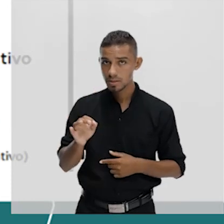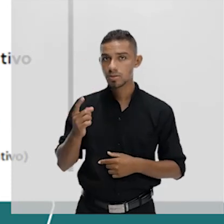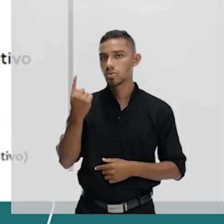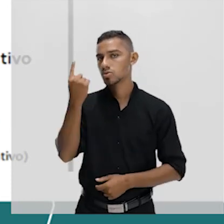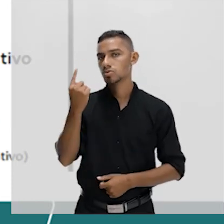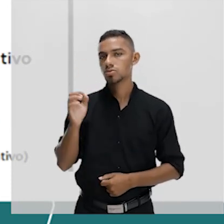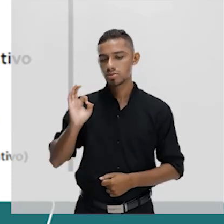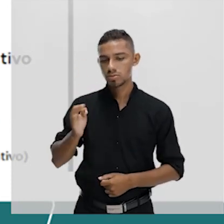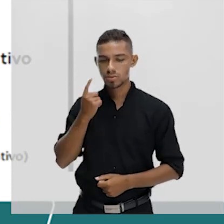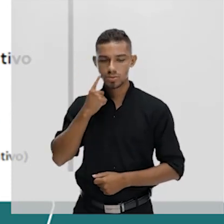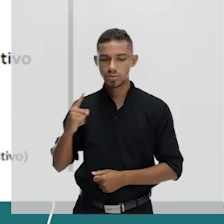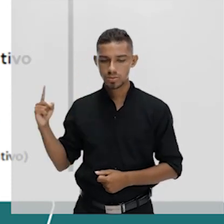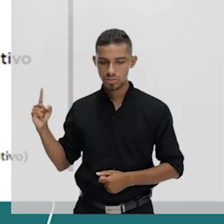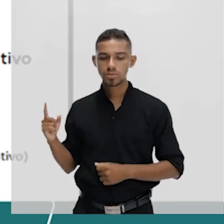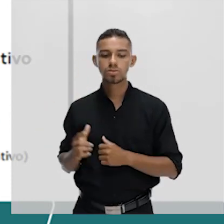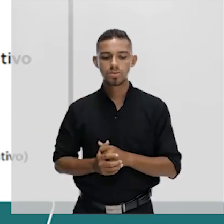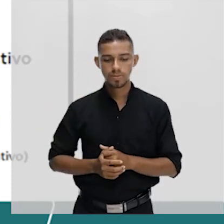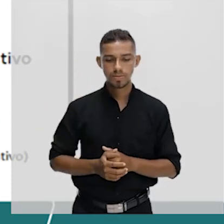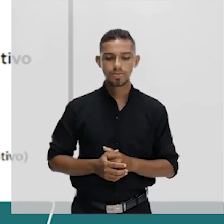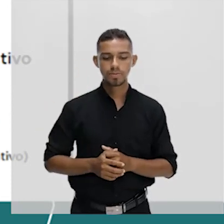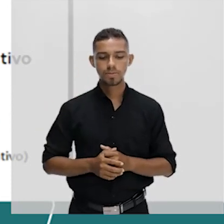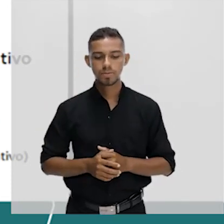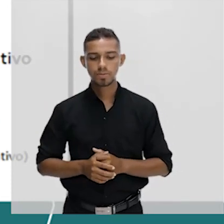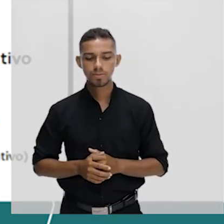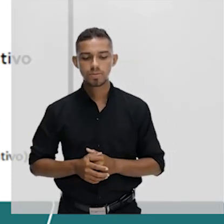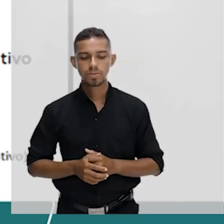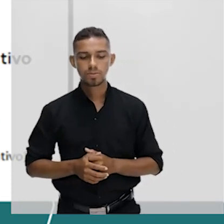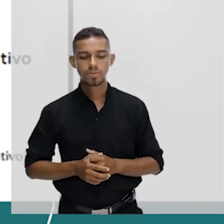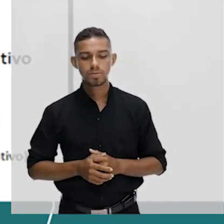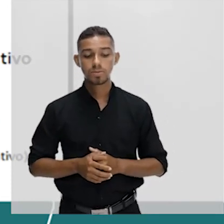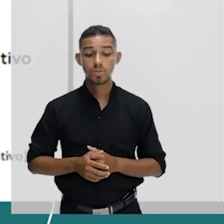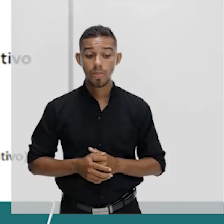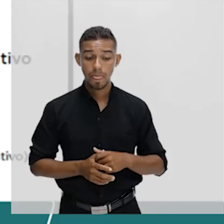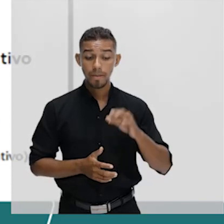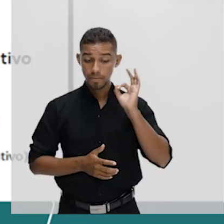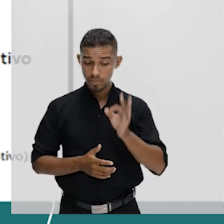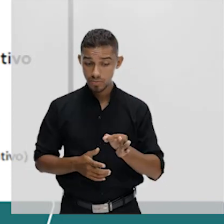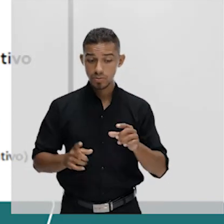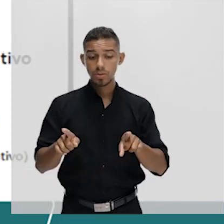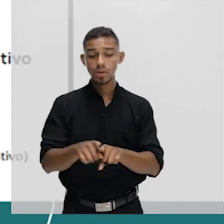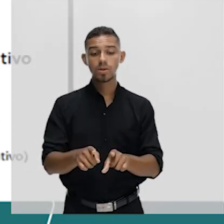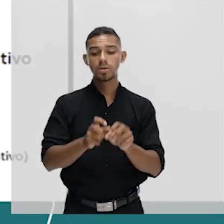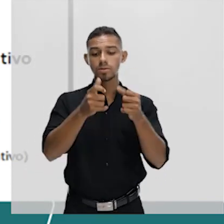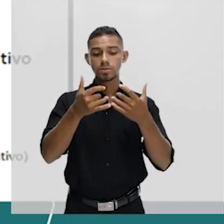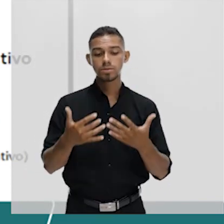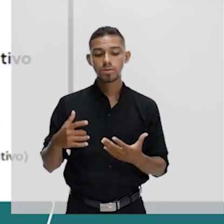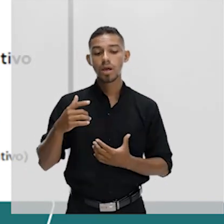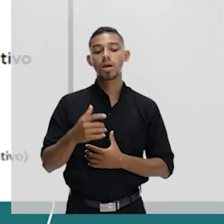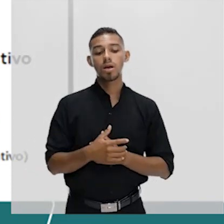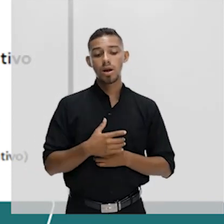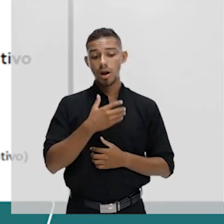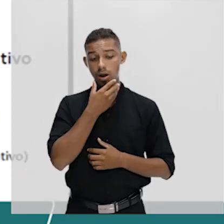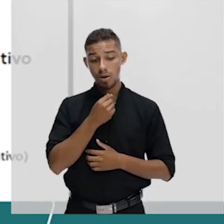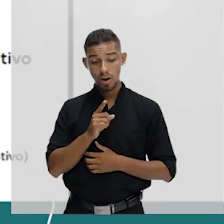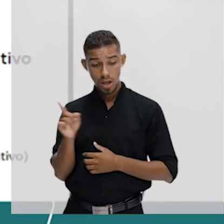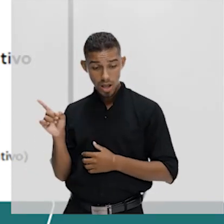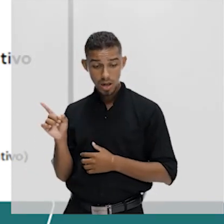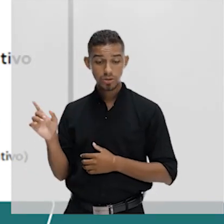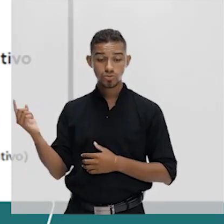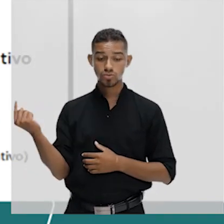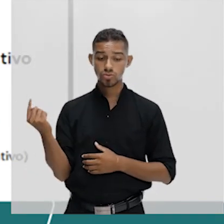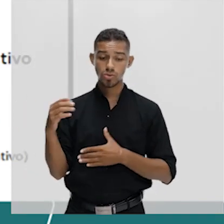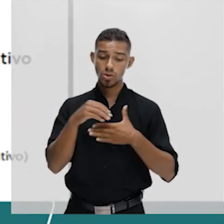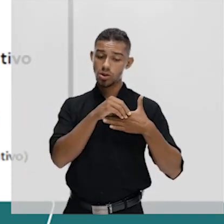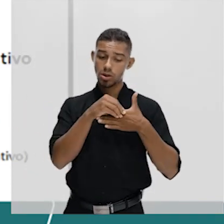Ele tinha trazido o livro, né? O certo, portanto, é dizer ele tinha trazido ou